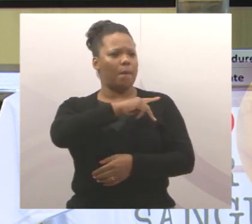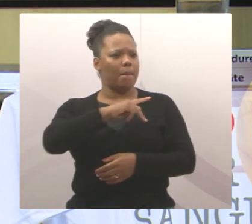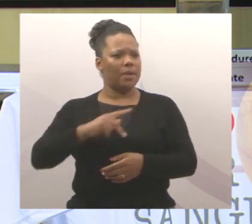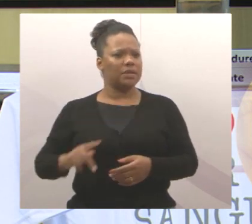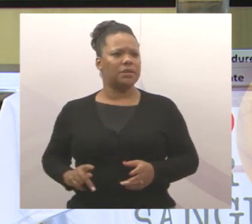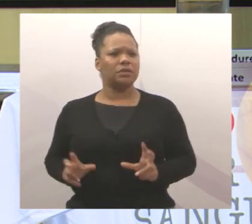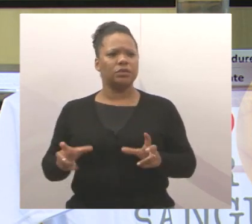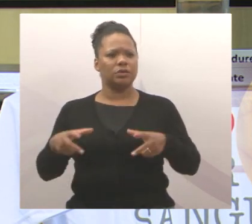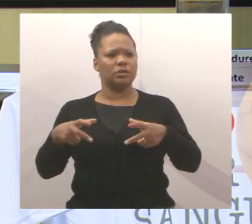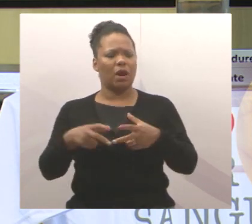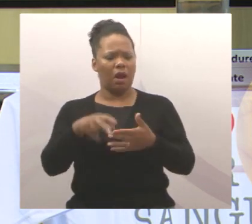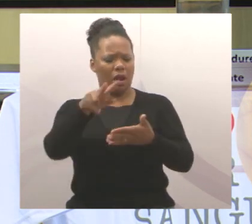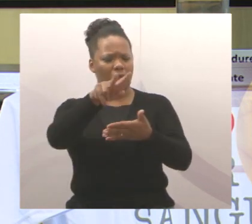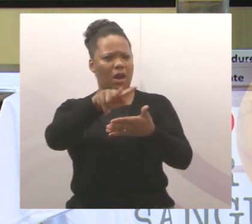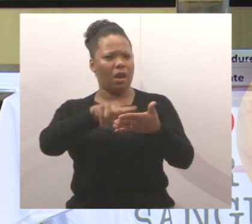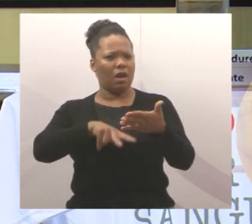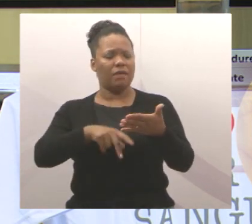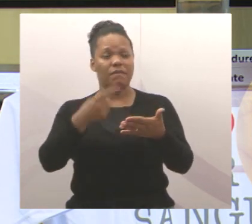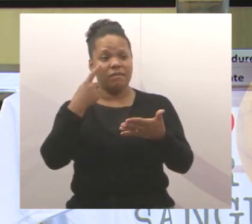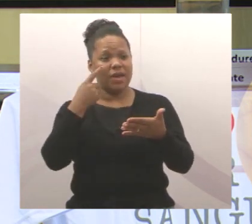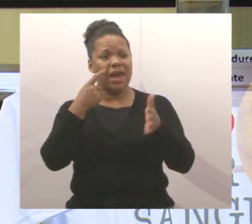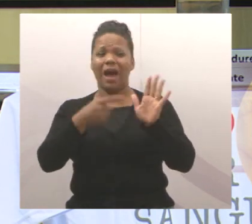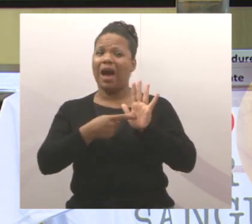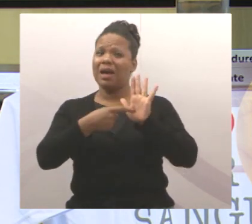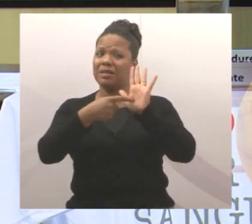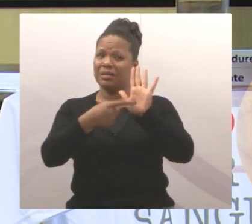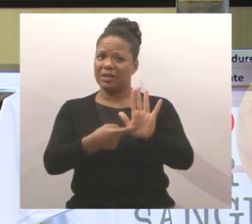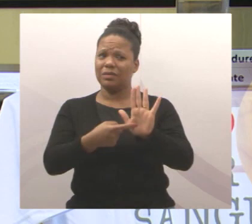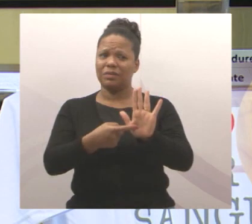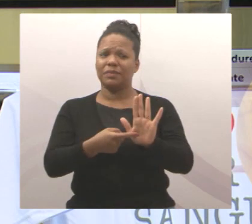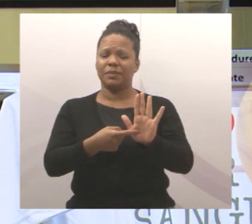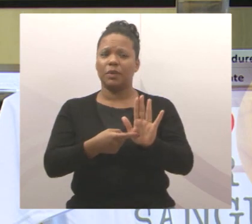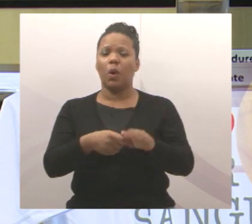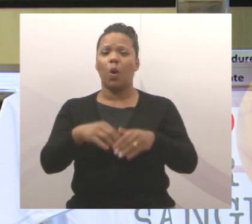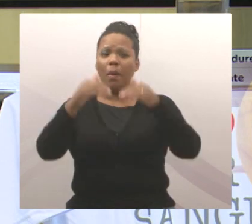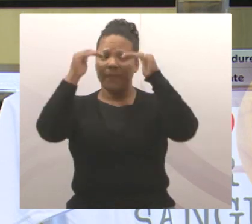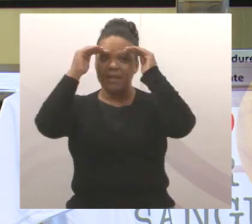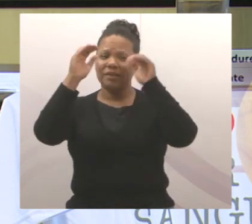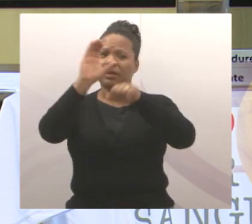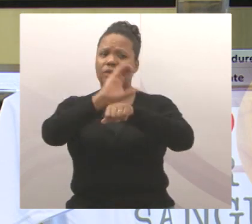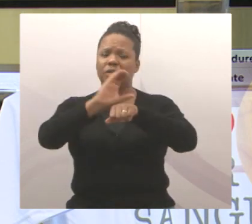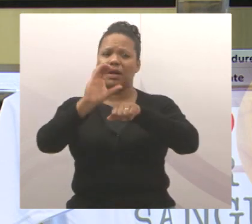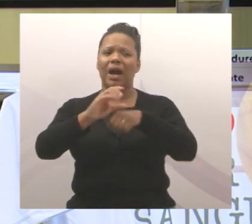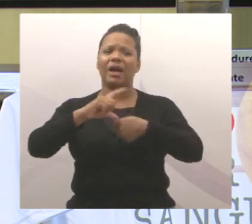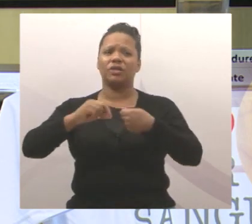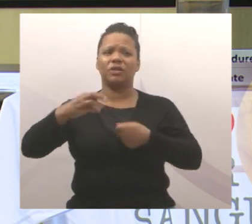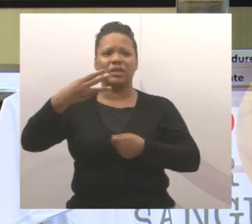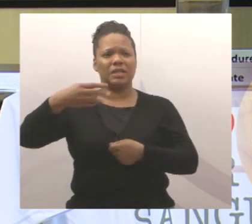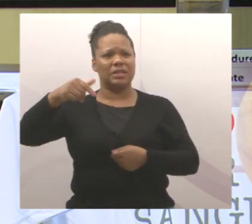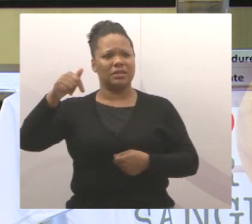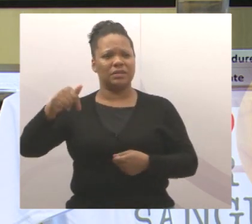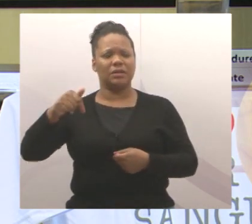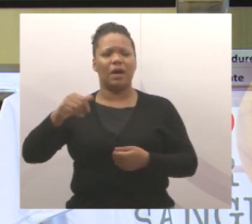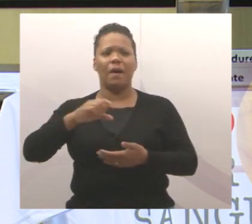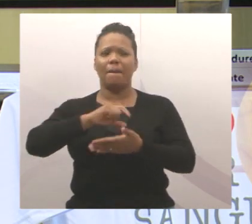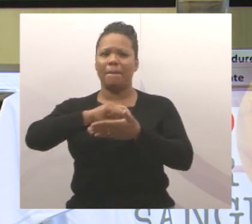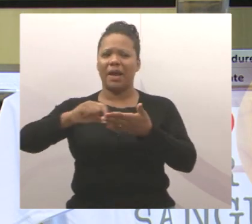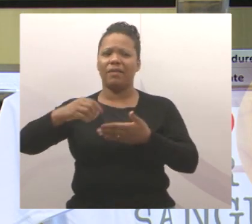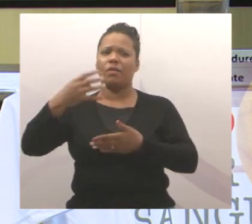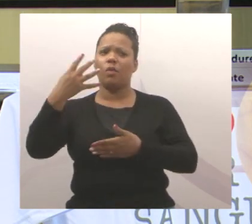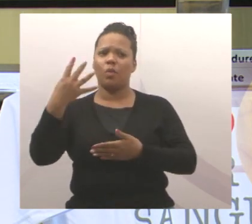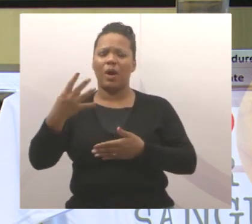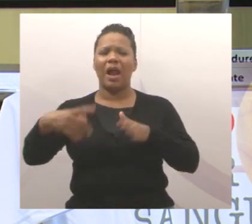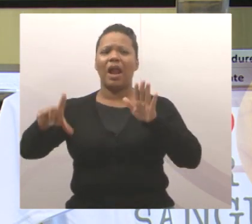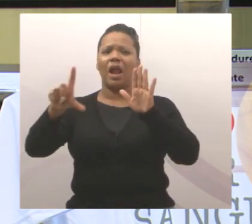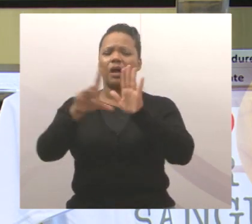e processamento da presente denúncia, com base na Constituição, artigo 37, parágrafo 4º, Lei